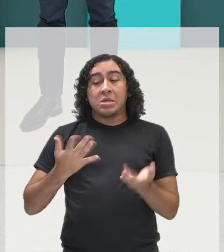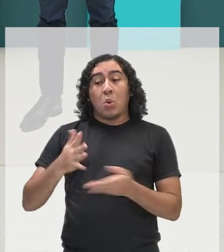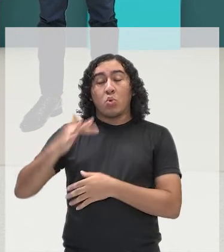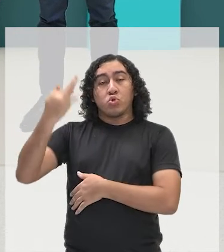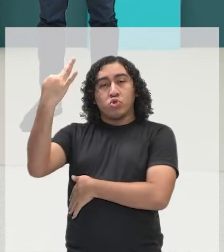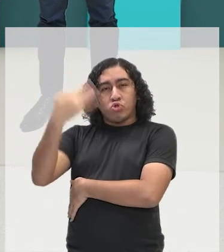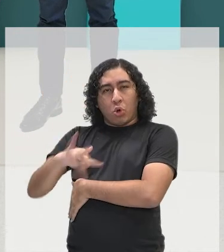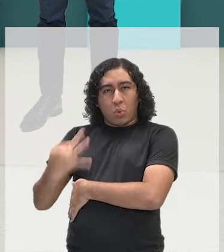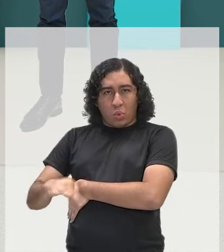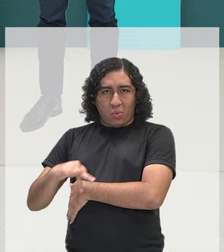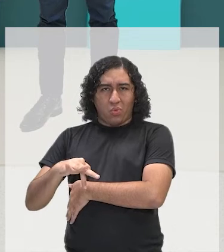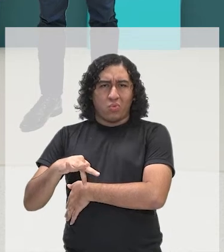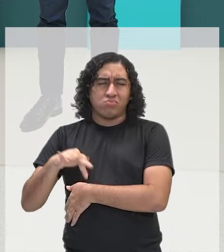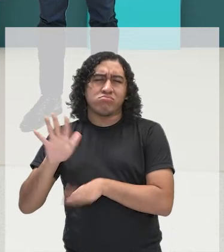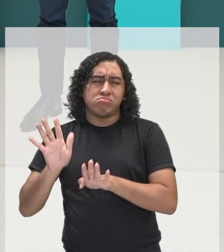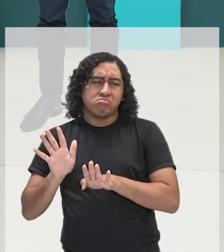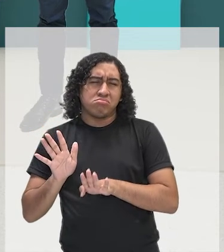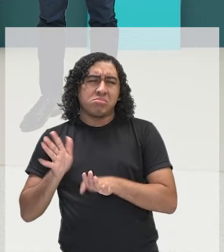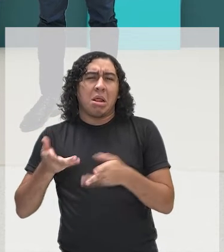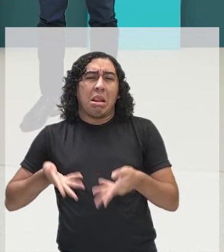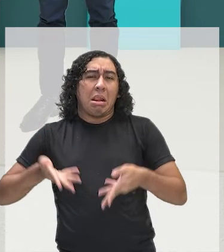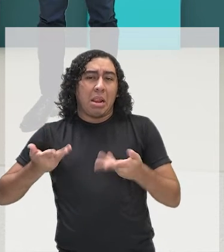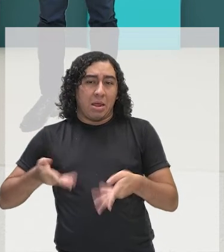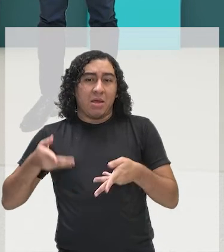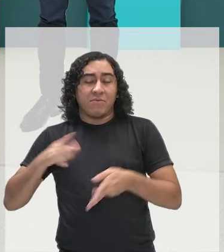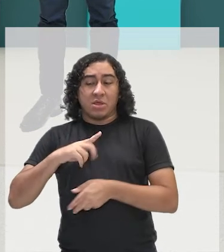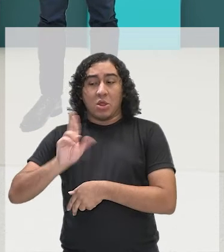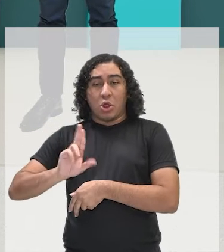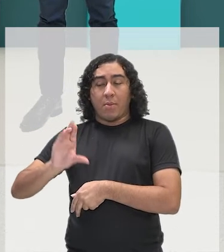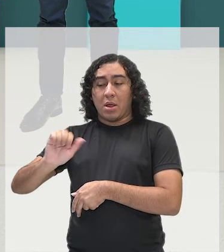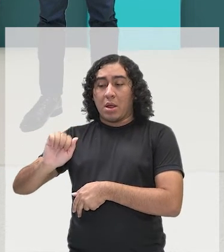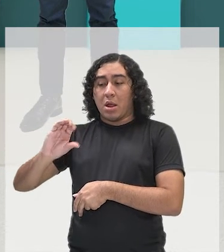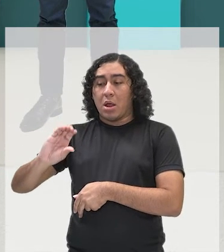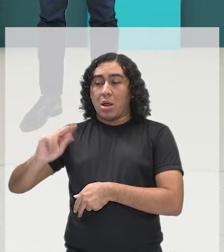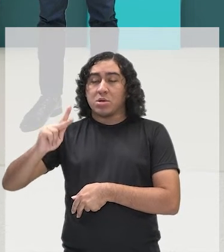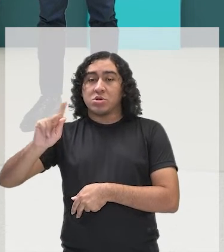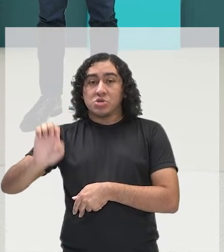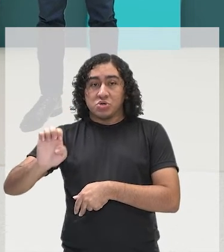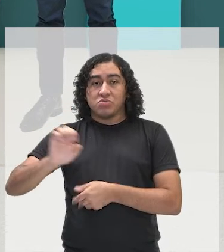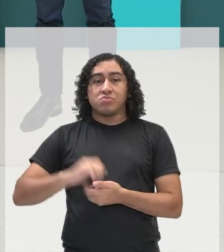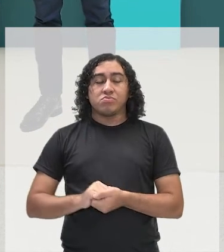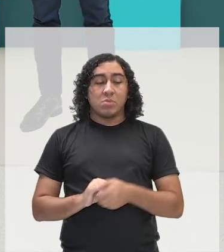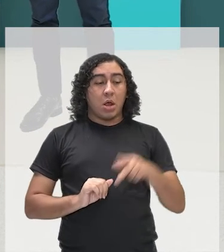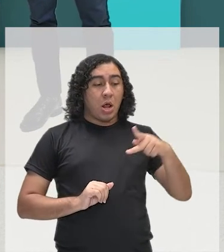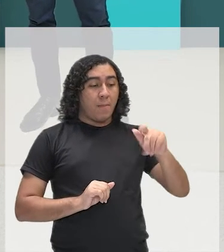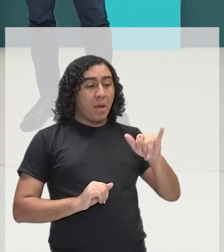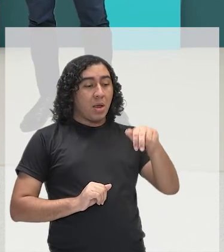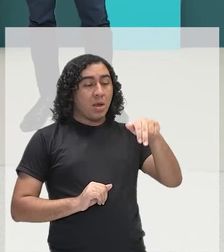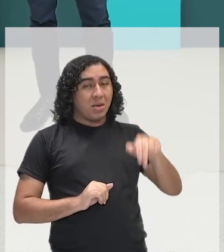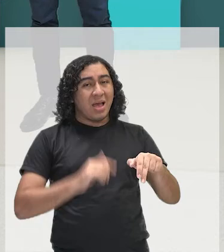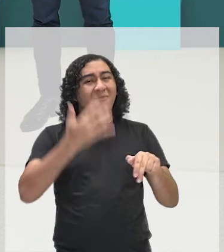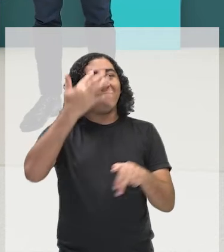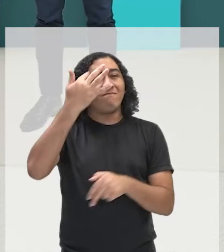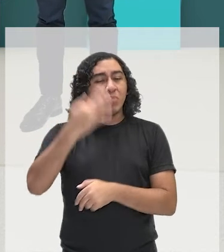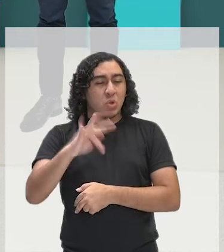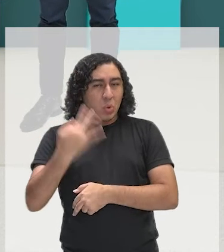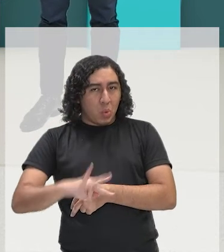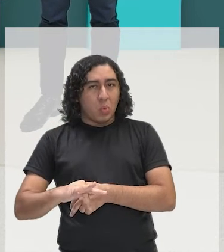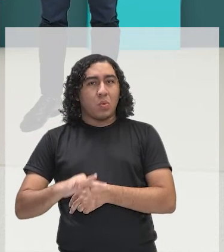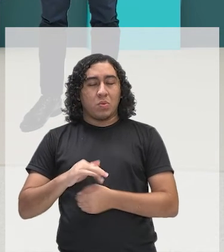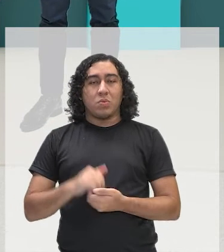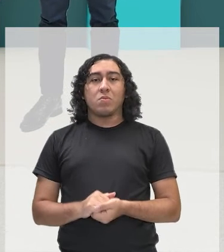costas. Então, essas dores que são um pouco mais leves, nós chamamos de ache. E pain é quando é uma dor muito forte,